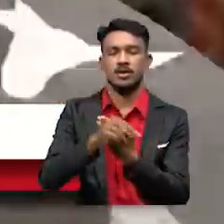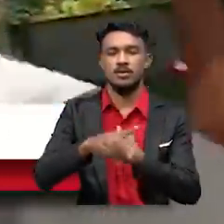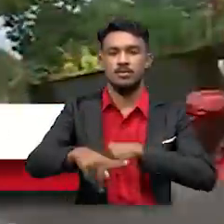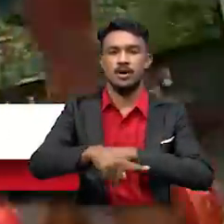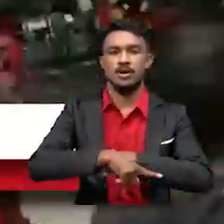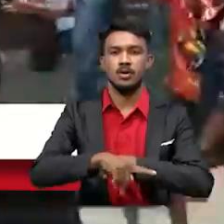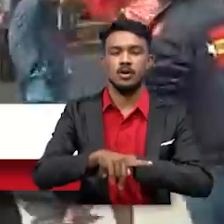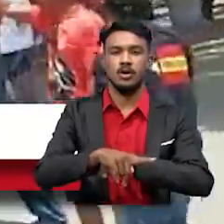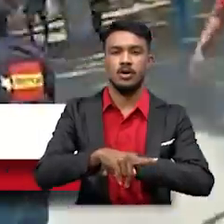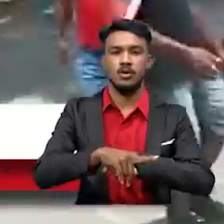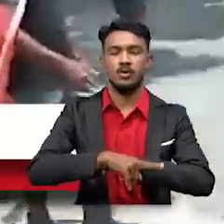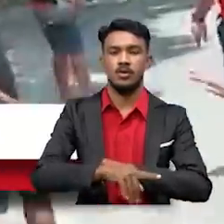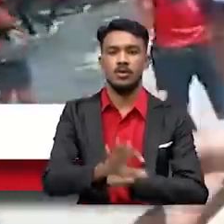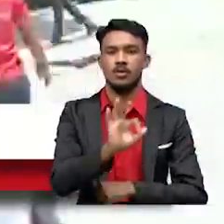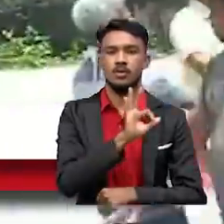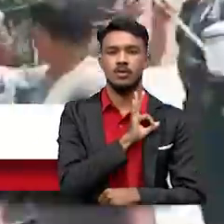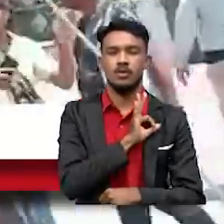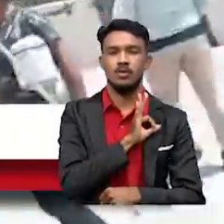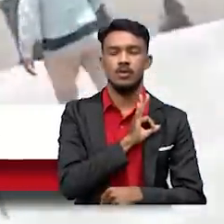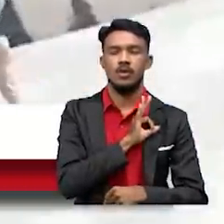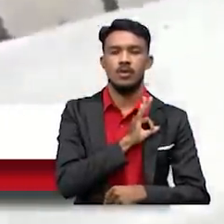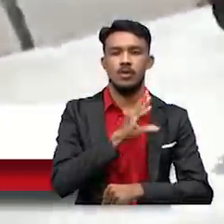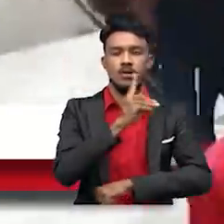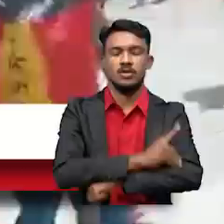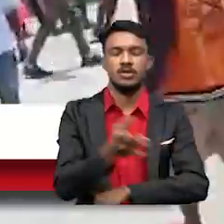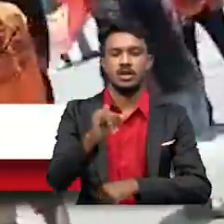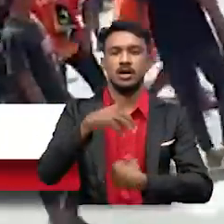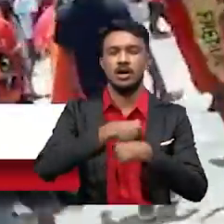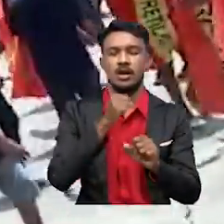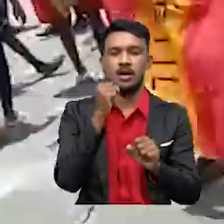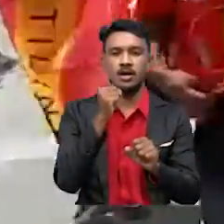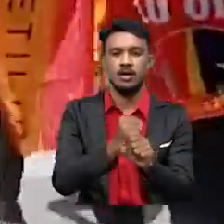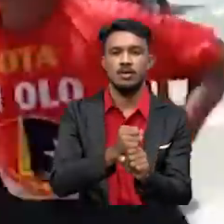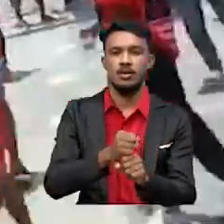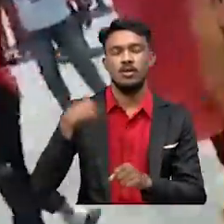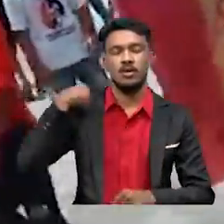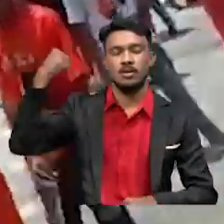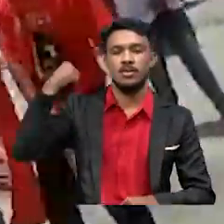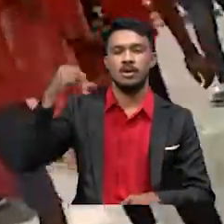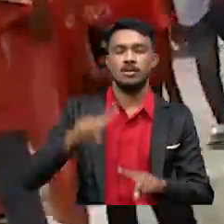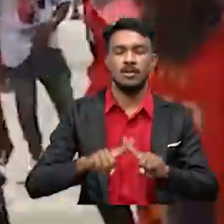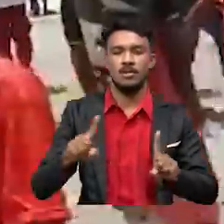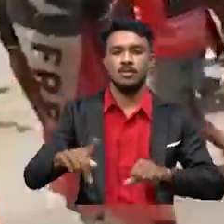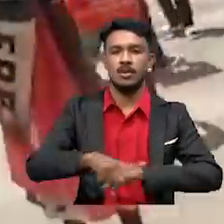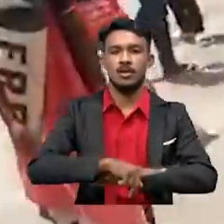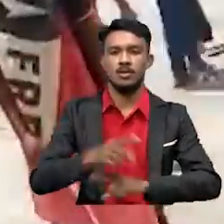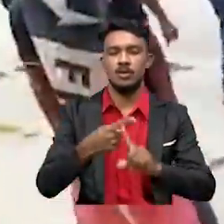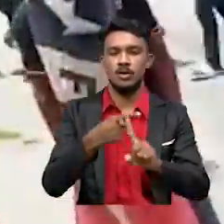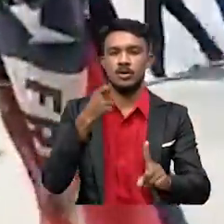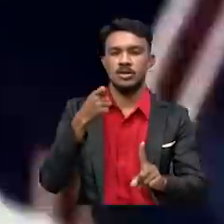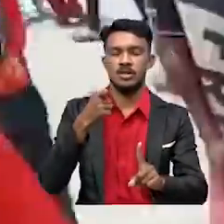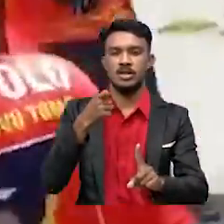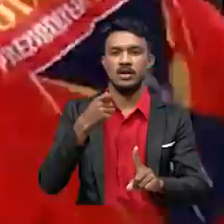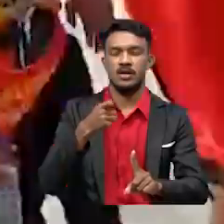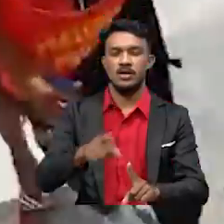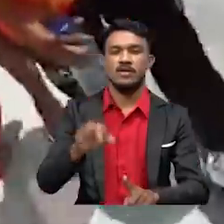galera. Sim. Oi, nesse né, loram para se ralo be campanha mais be. Partido be Rússia Fretilin é candidato número 6 né.